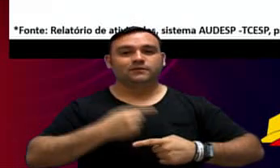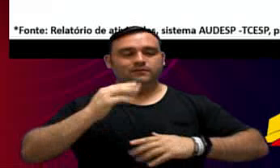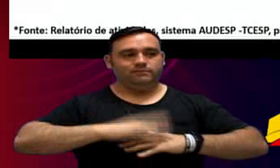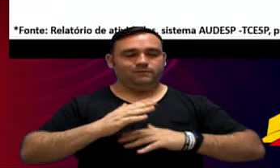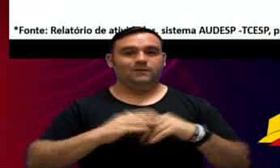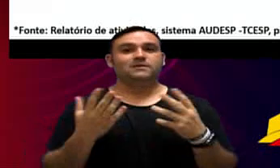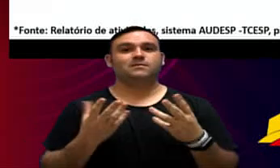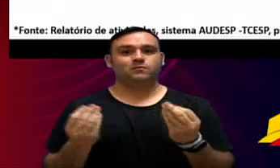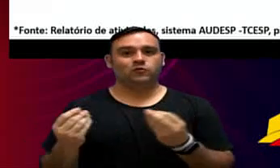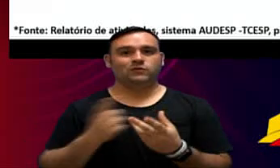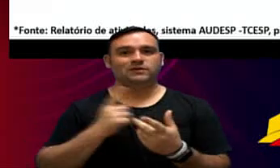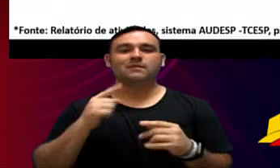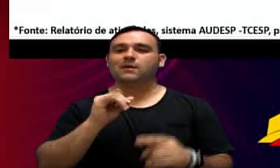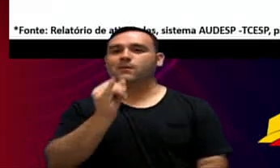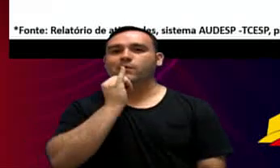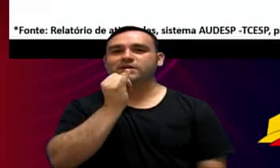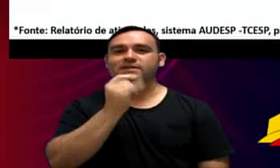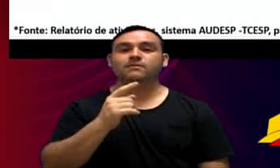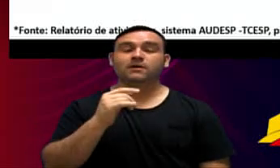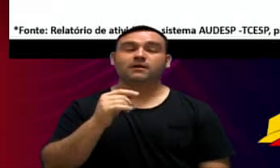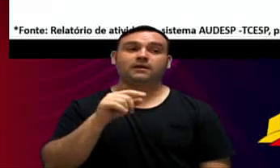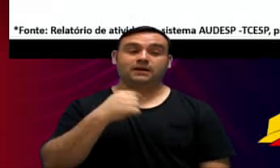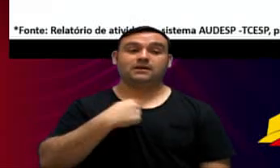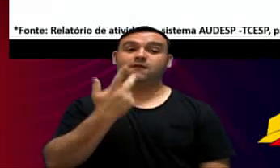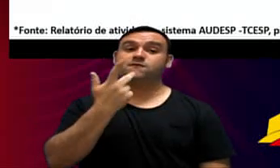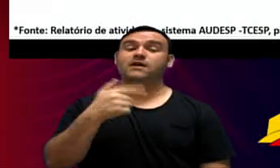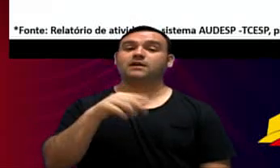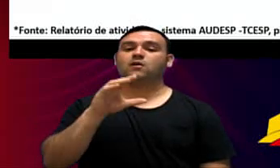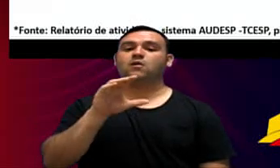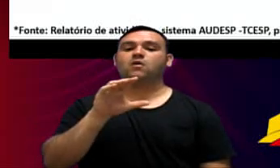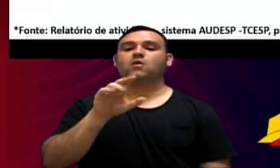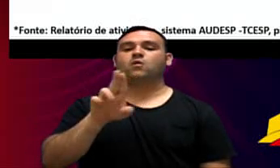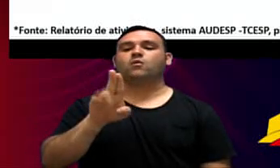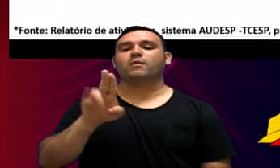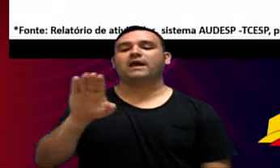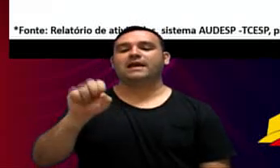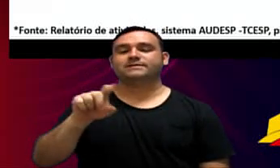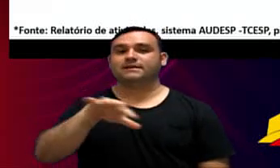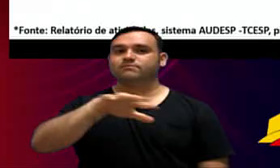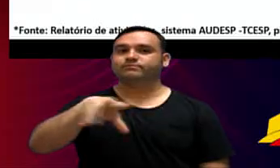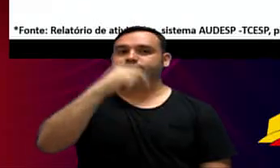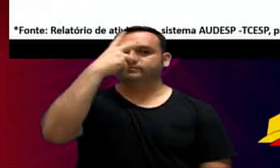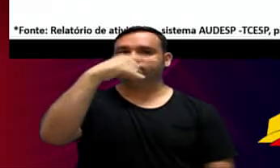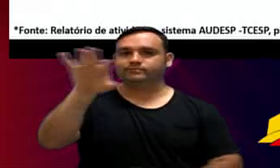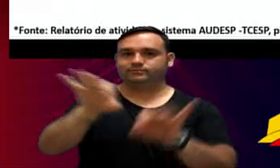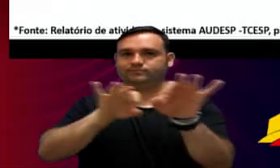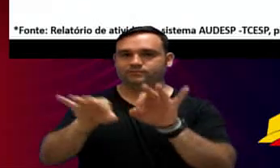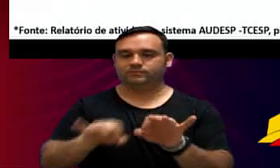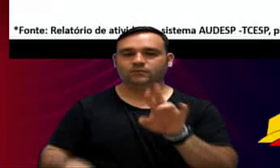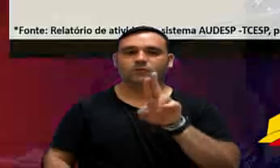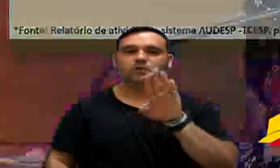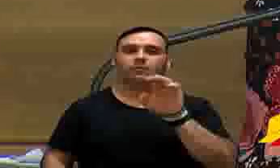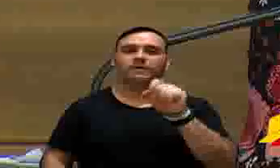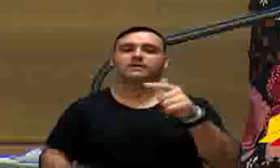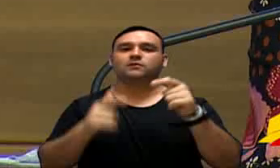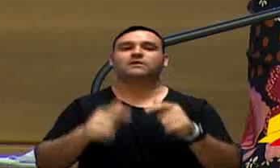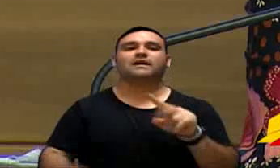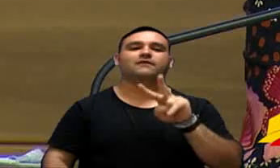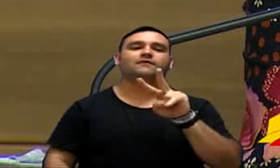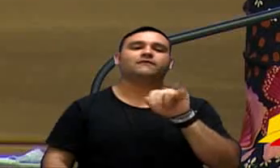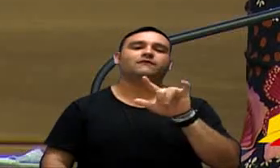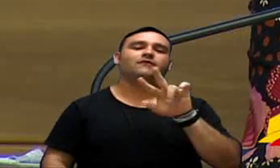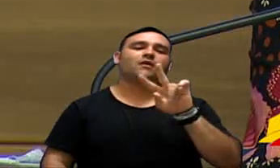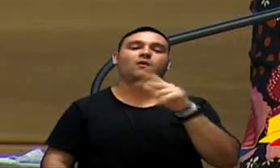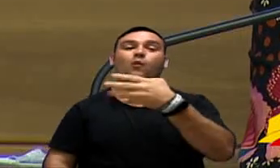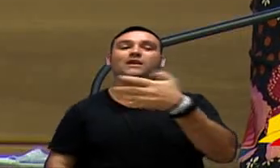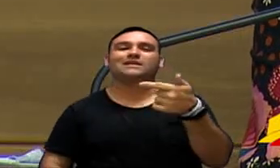feito bastante, vereadora. Por exemplo, quando eu falo de uma UBS que vai ser revitalizada, UBS da Vila Hortência, por